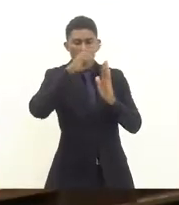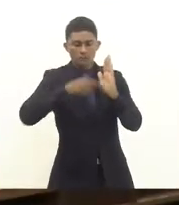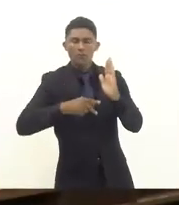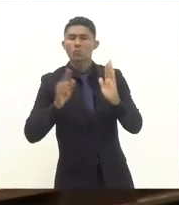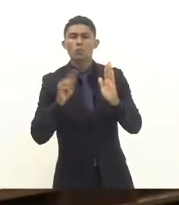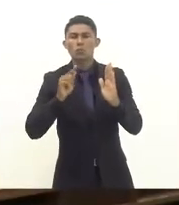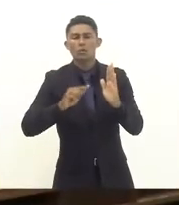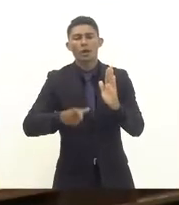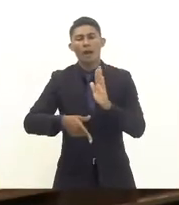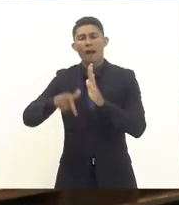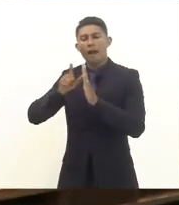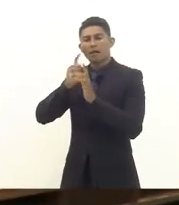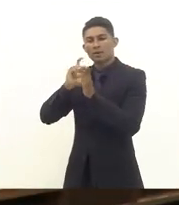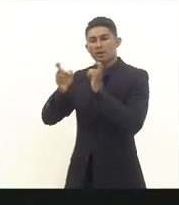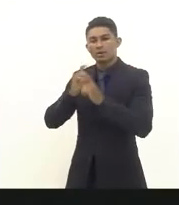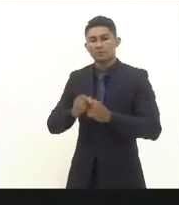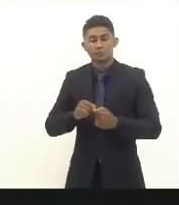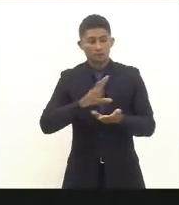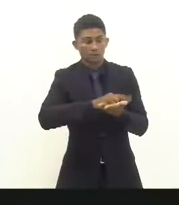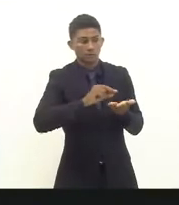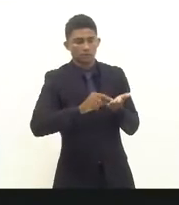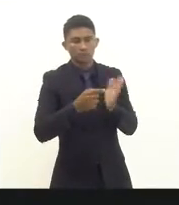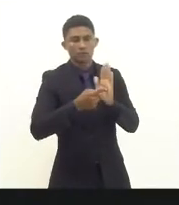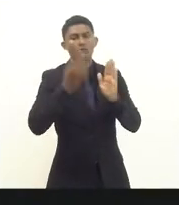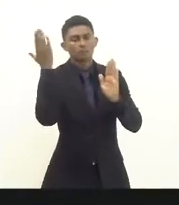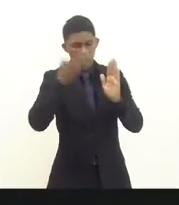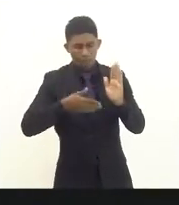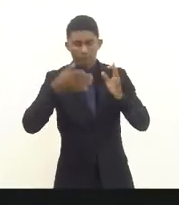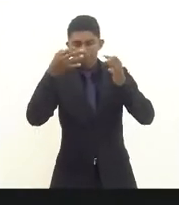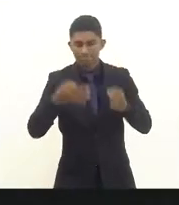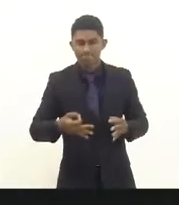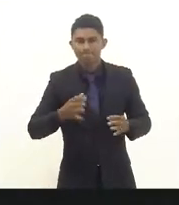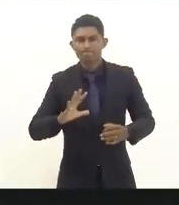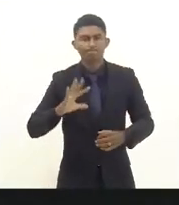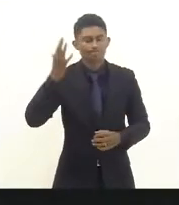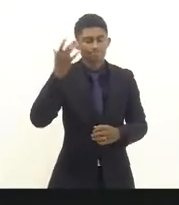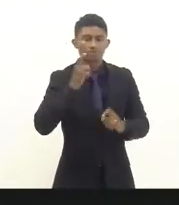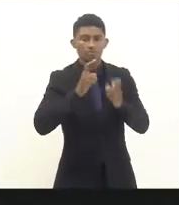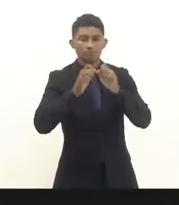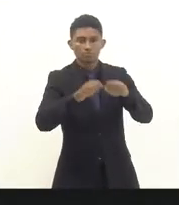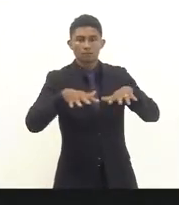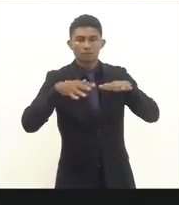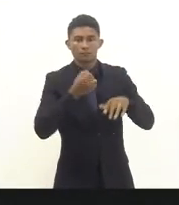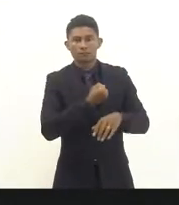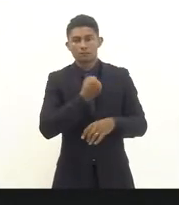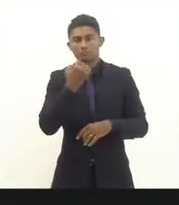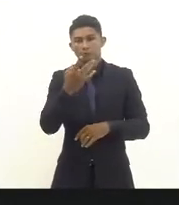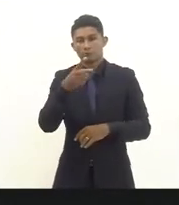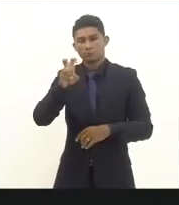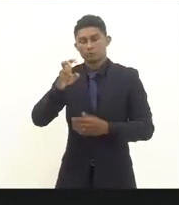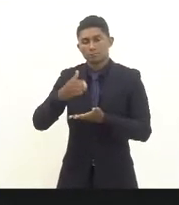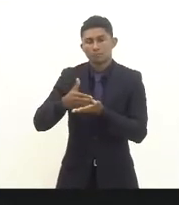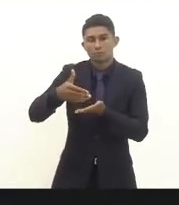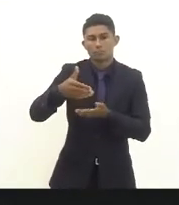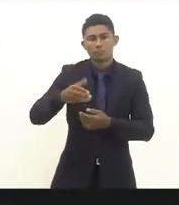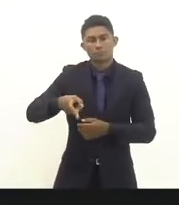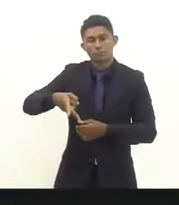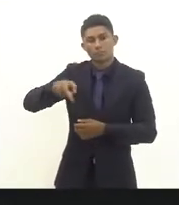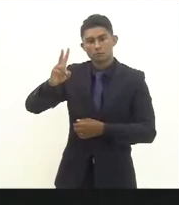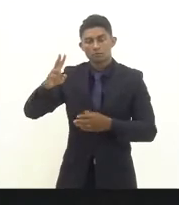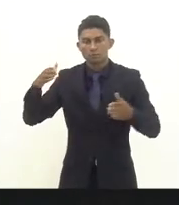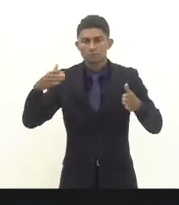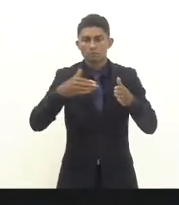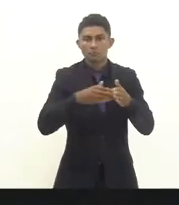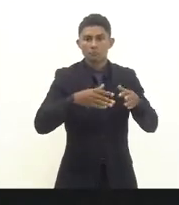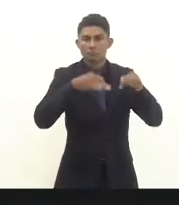anterior reflete com exatidão o ocorrido na 45ª sessão ordinária iniciadas 14 horas